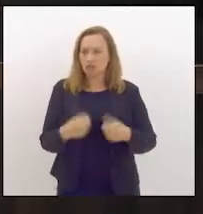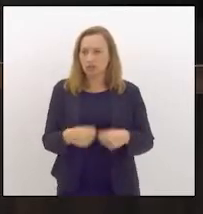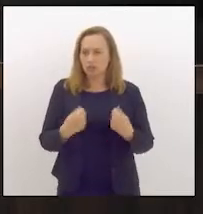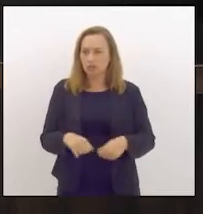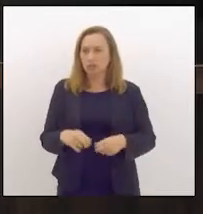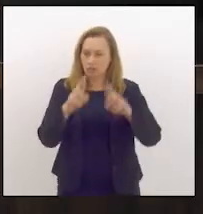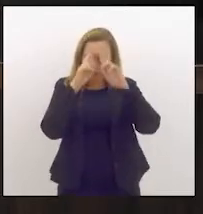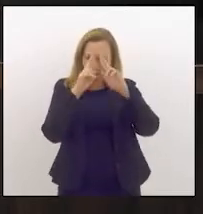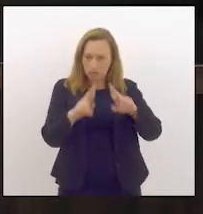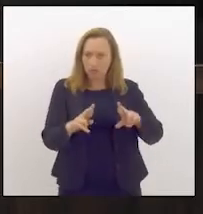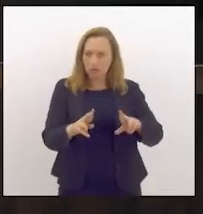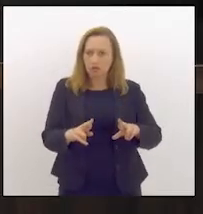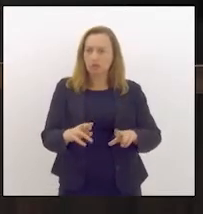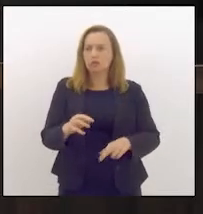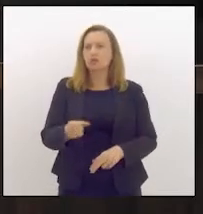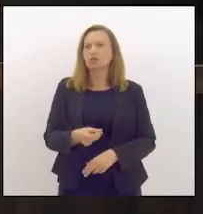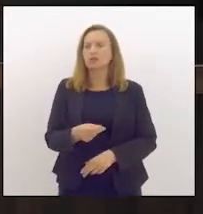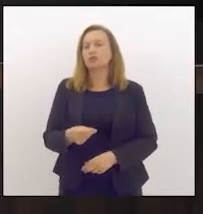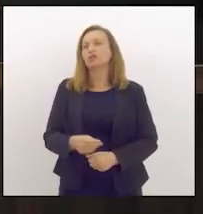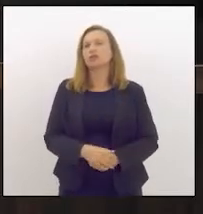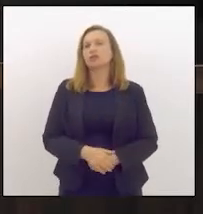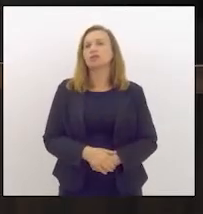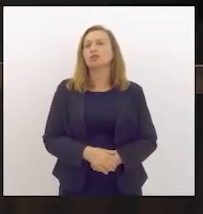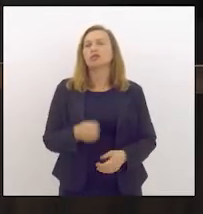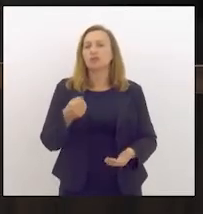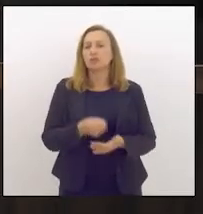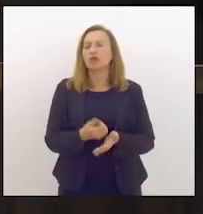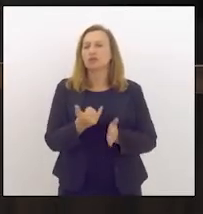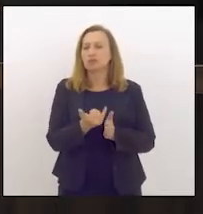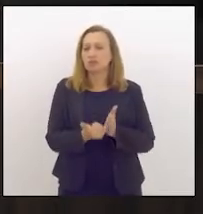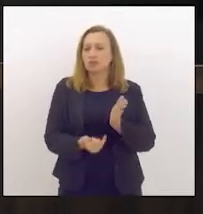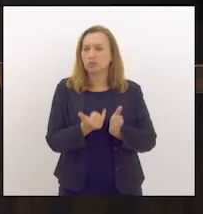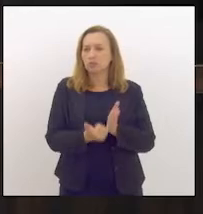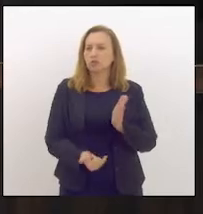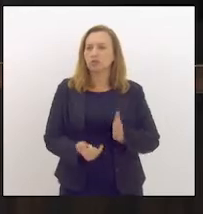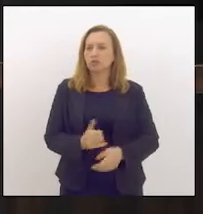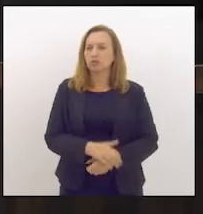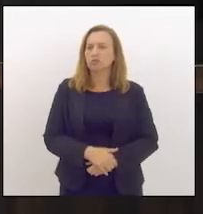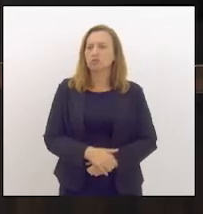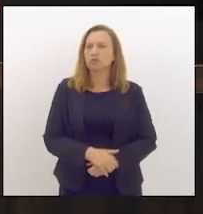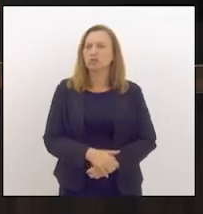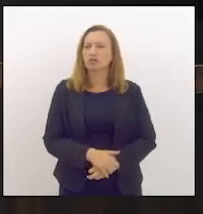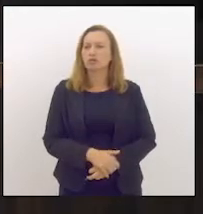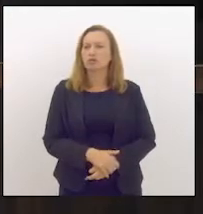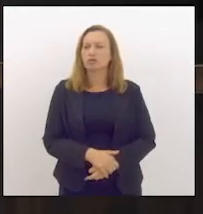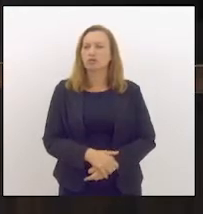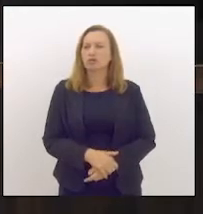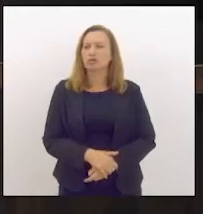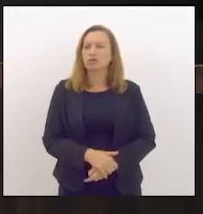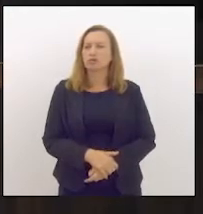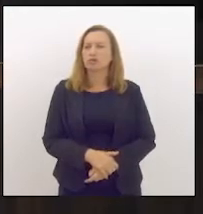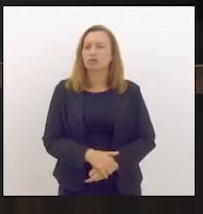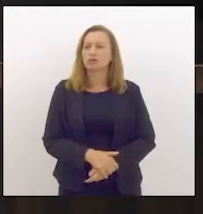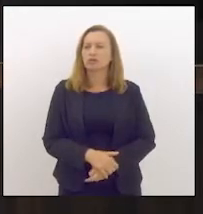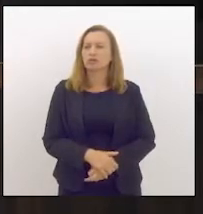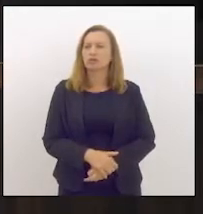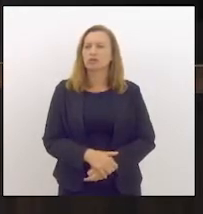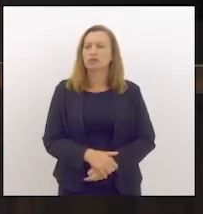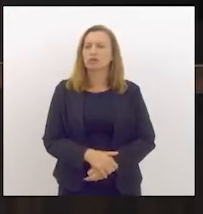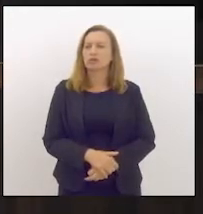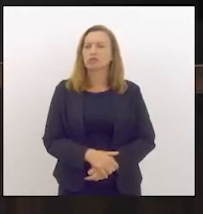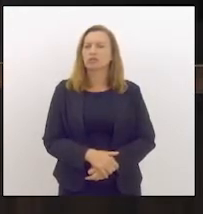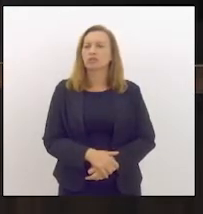precisam ser respeitado enquanto cidadão que paga os seus impostos e tem que ter